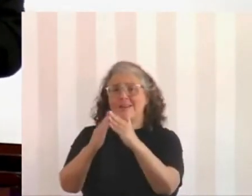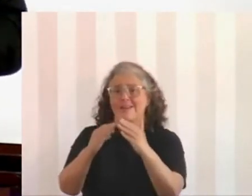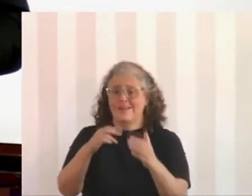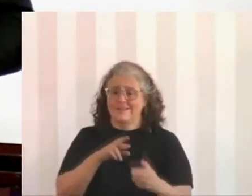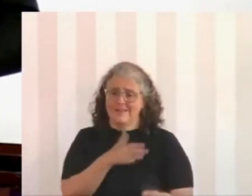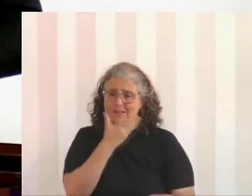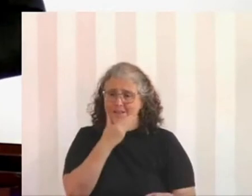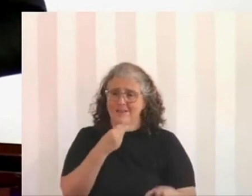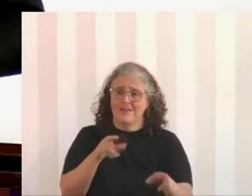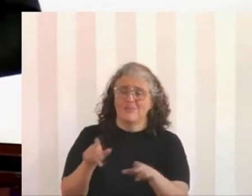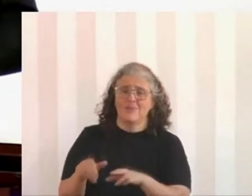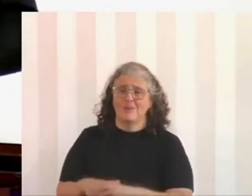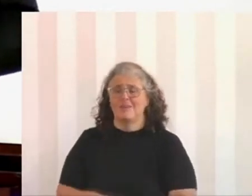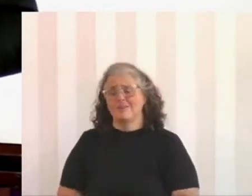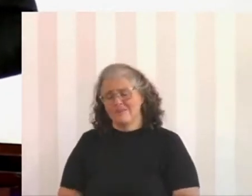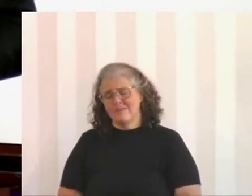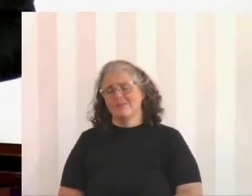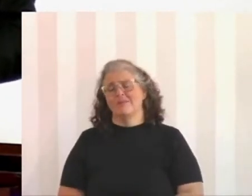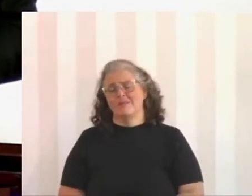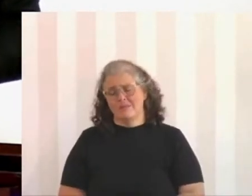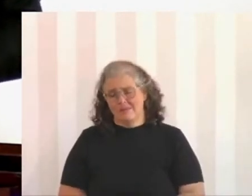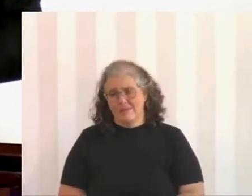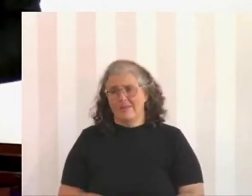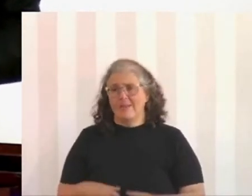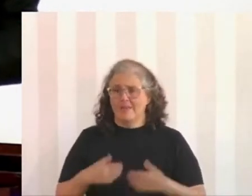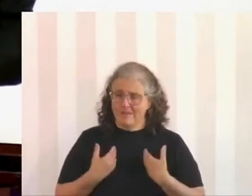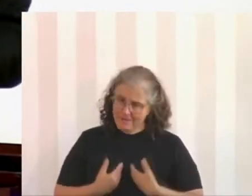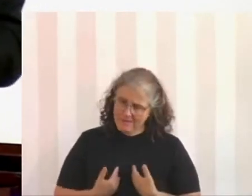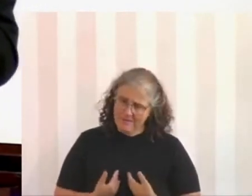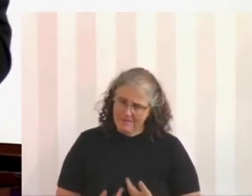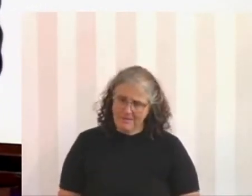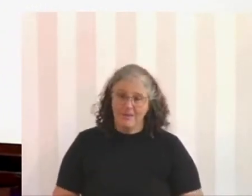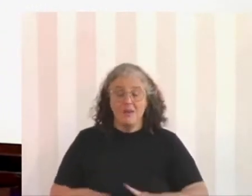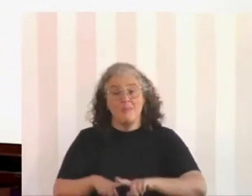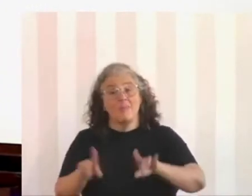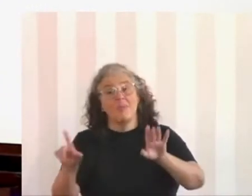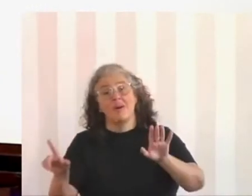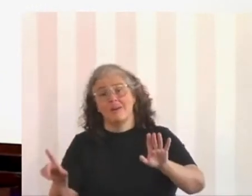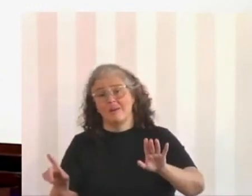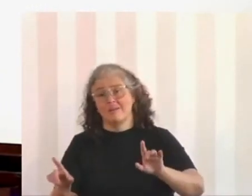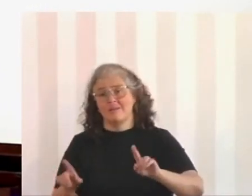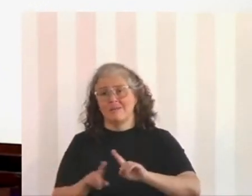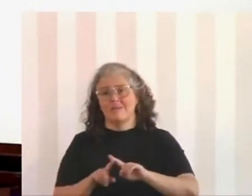está pensando em você não está pensando no benefício do reino, e nós estamos aqui para pensar no reino e